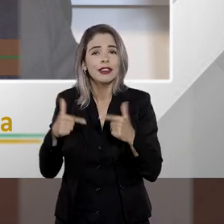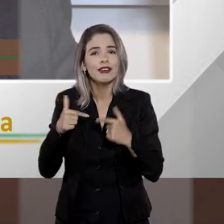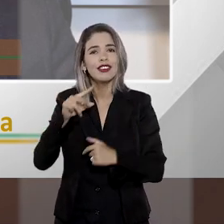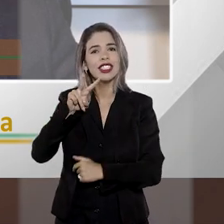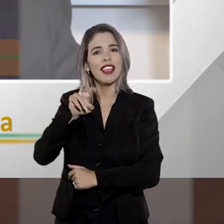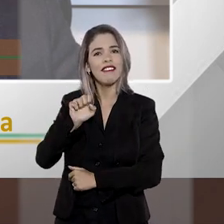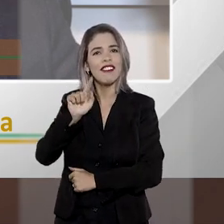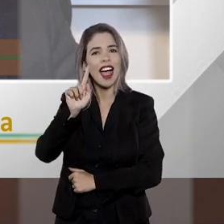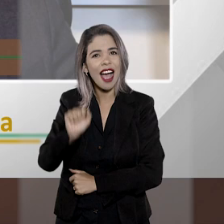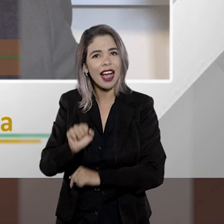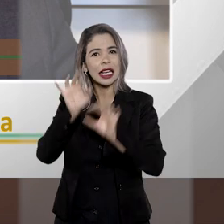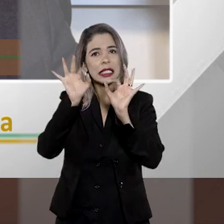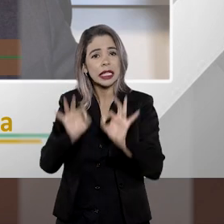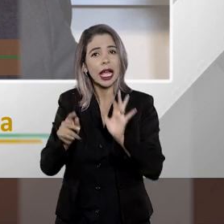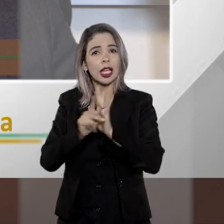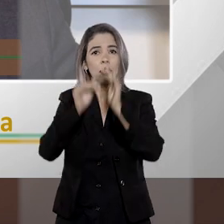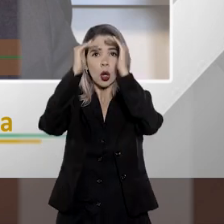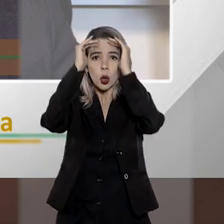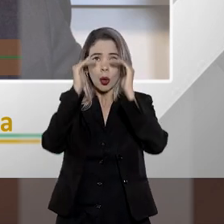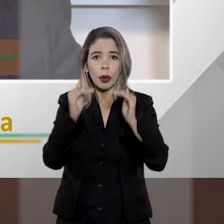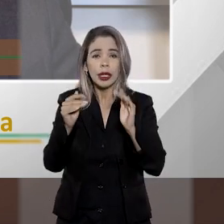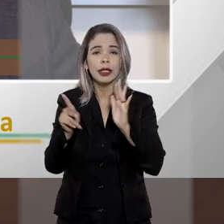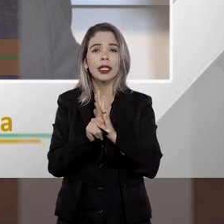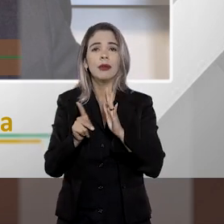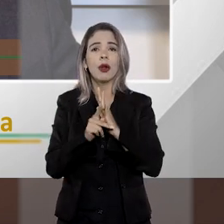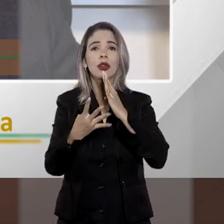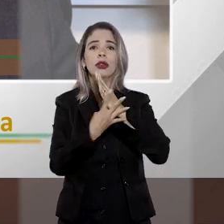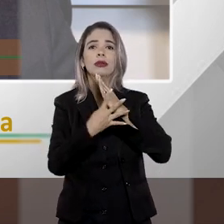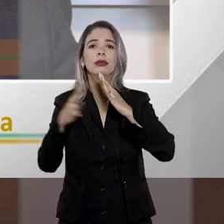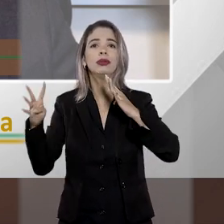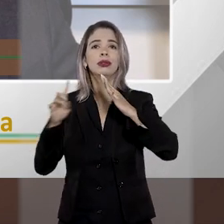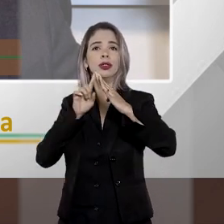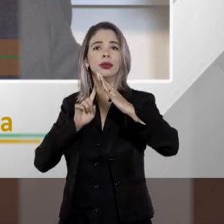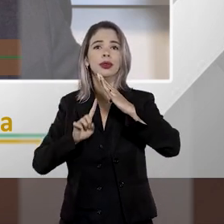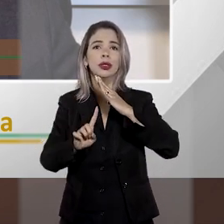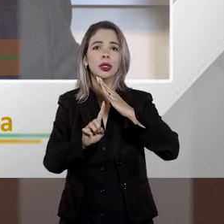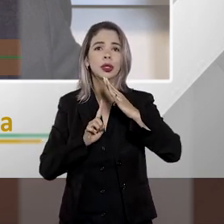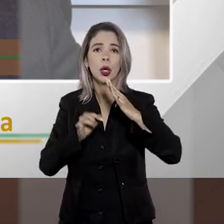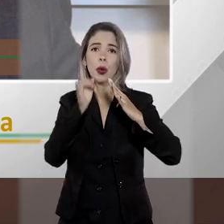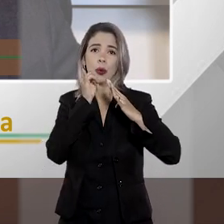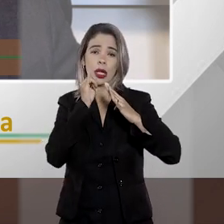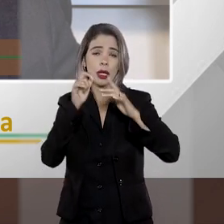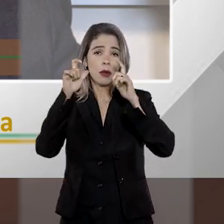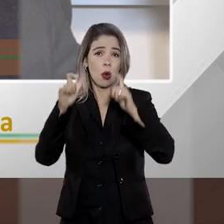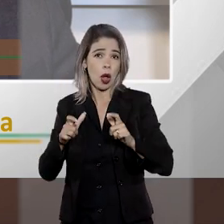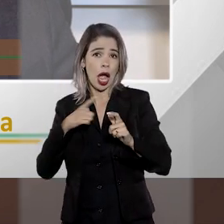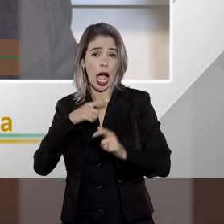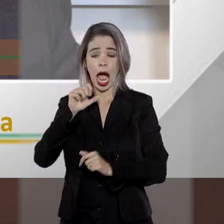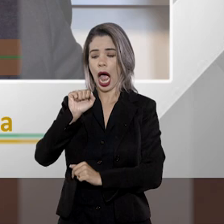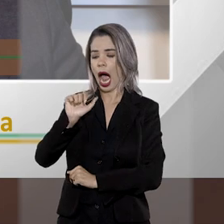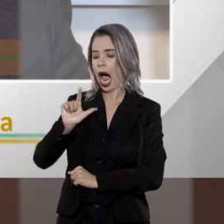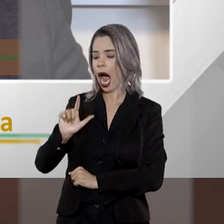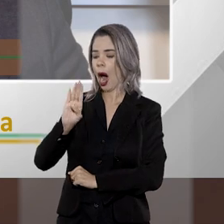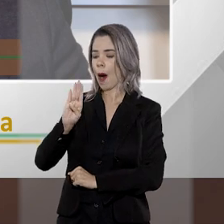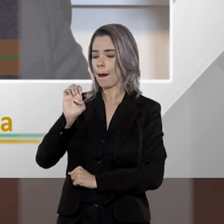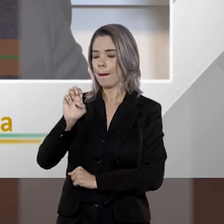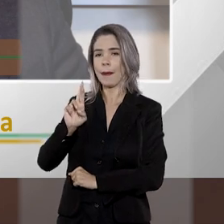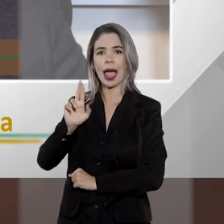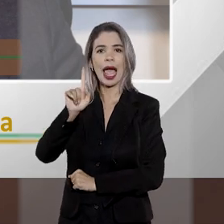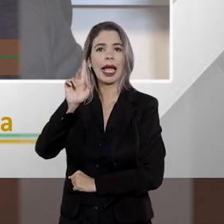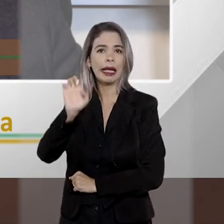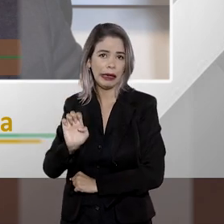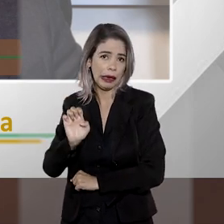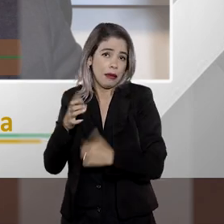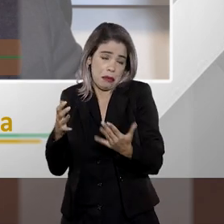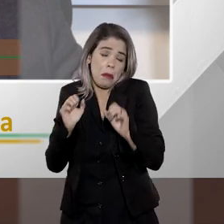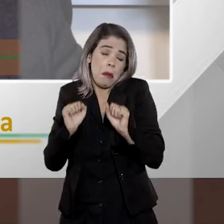estabelecimento prisional adequado para o cumprimento do regime aberto, né? Exemplo da casa de albergado, ou Isso. eventualmente utilizando-se outras